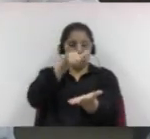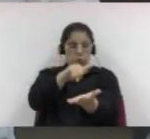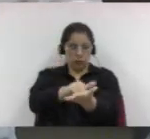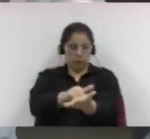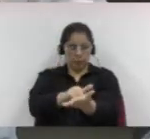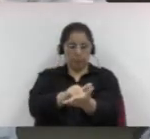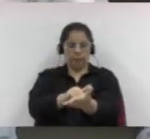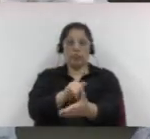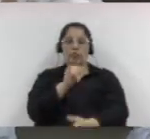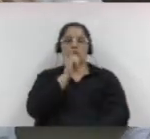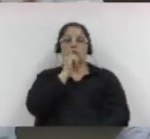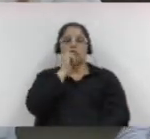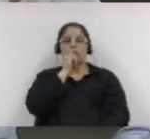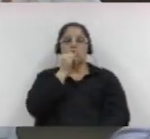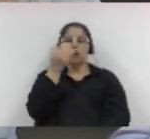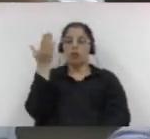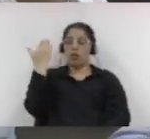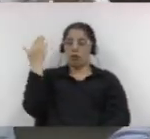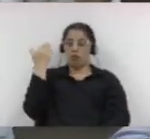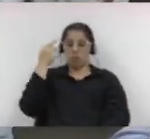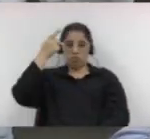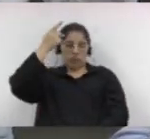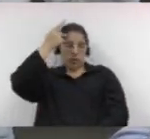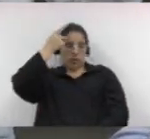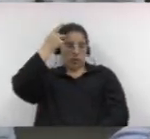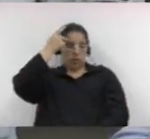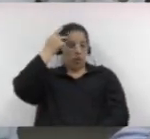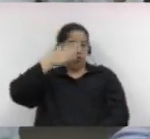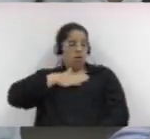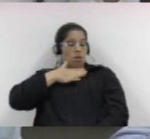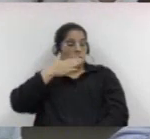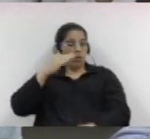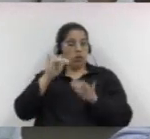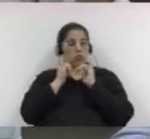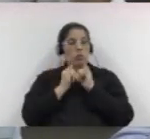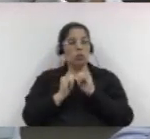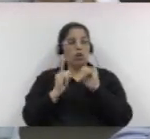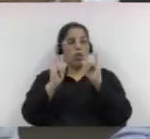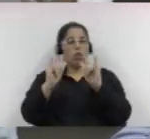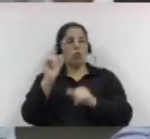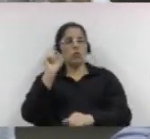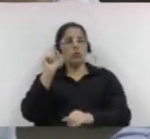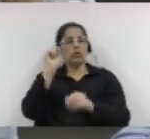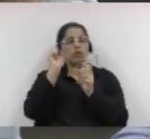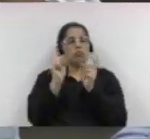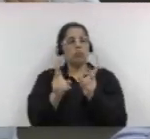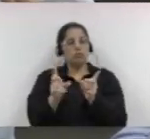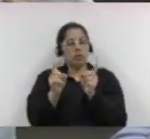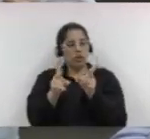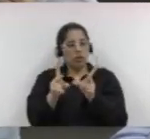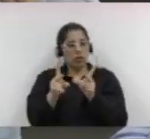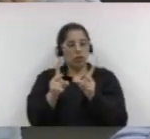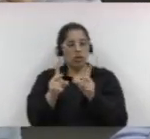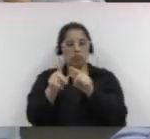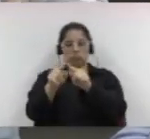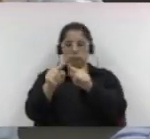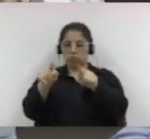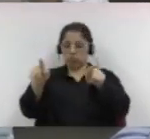no jornal, para minha surpresa estavam se vendendo um loteamento